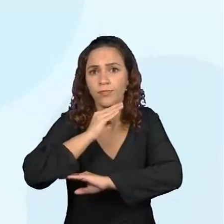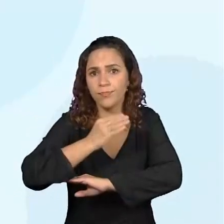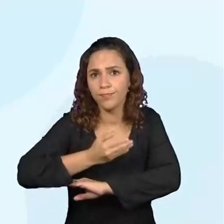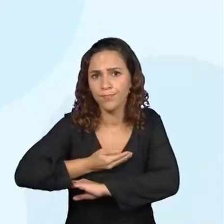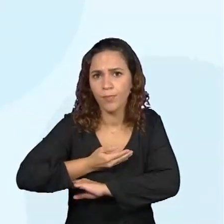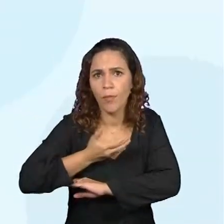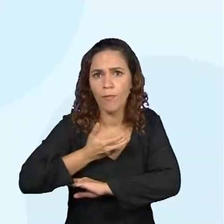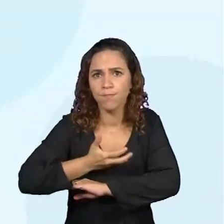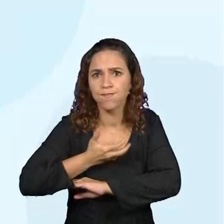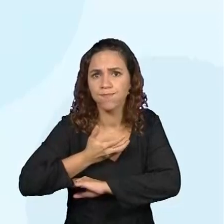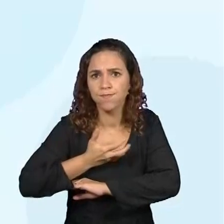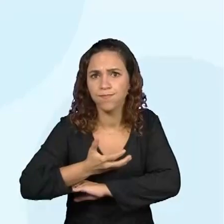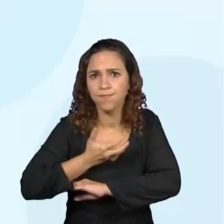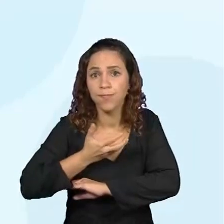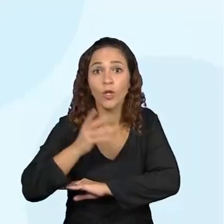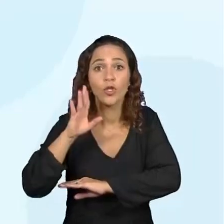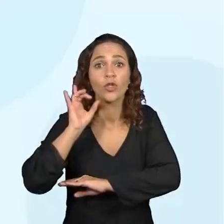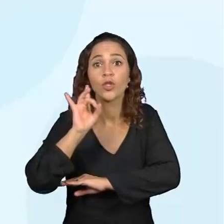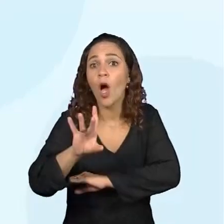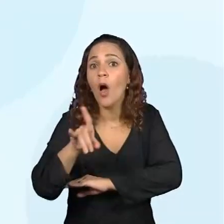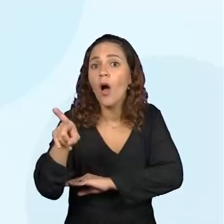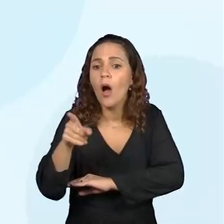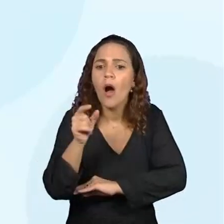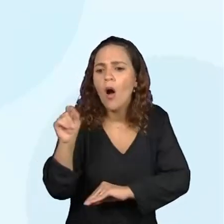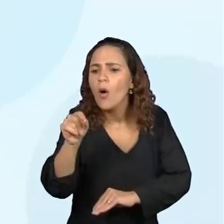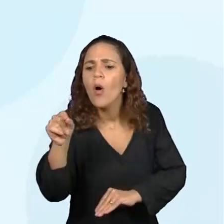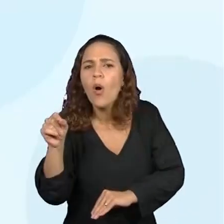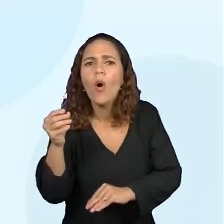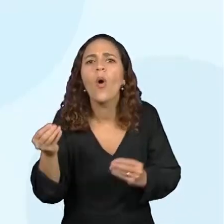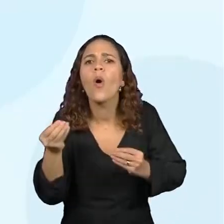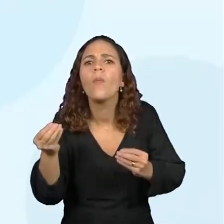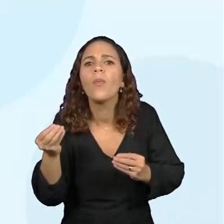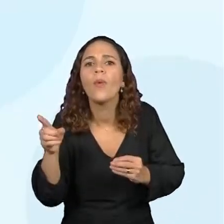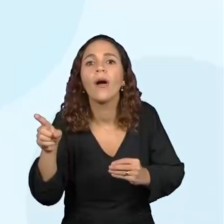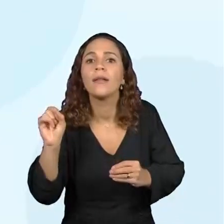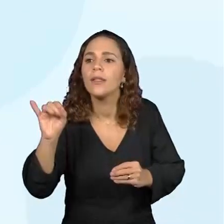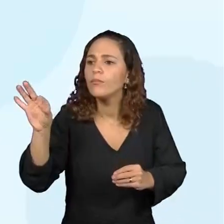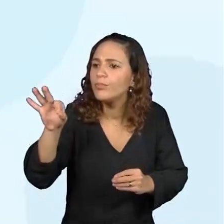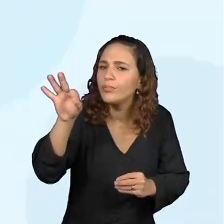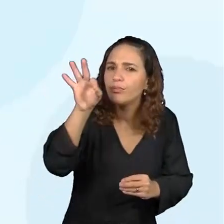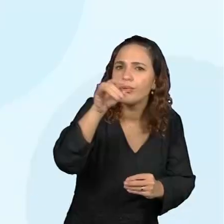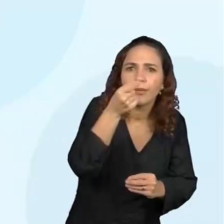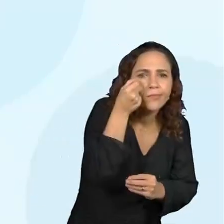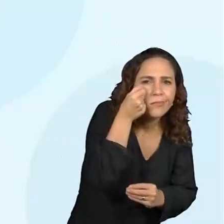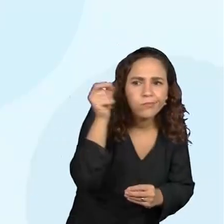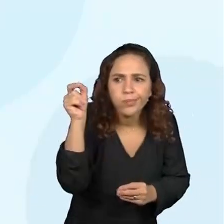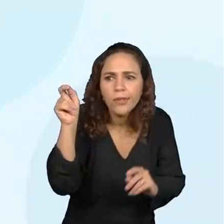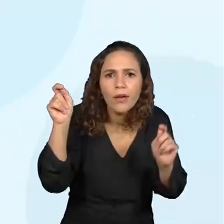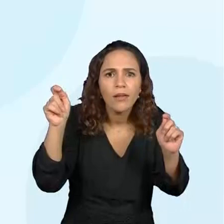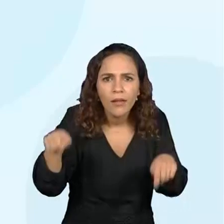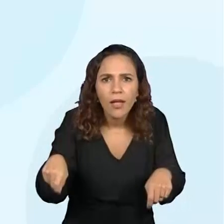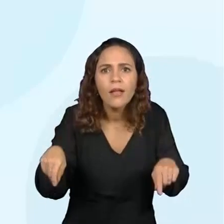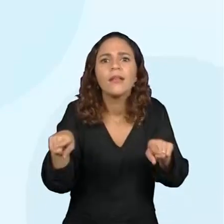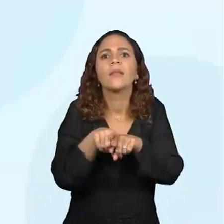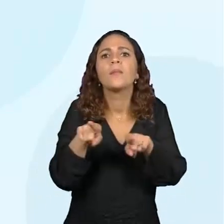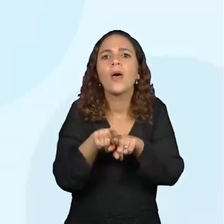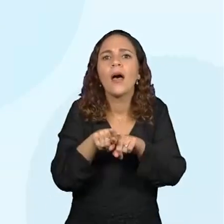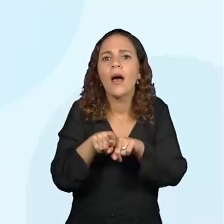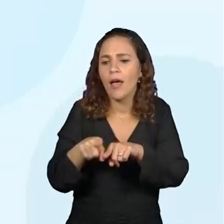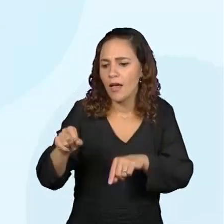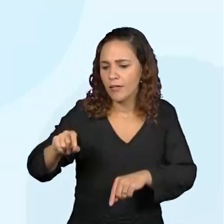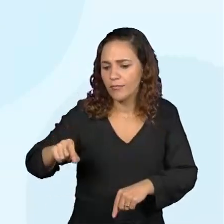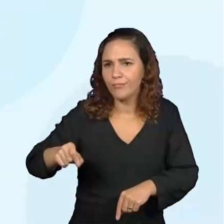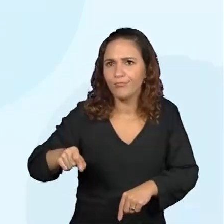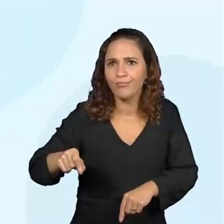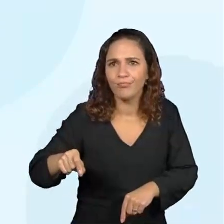ou voando? Sim, ele continua, olha. Aí ele responde, né, professora? Bicho. Olha